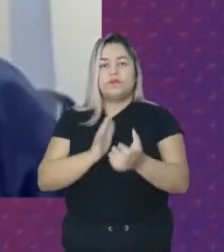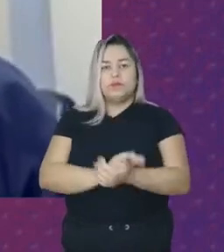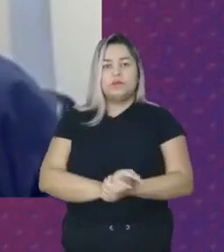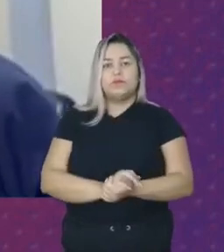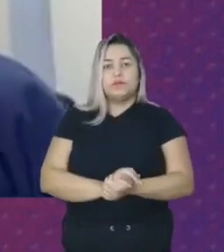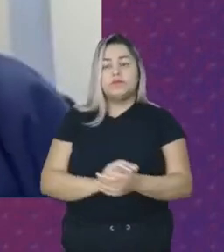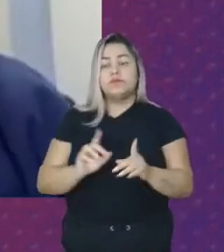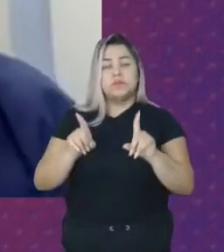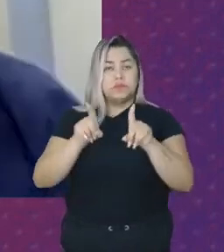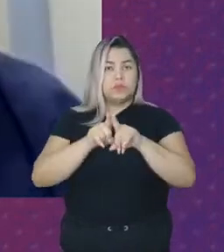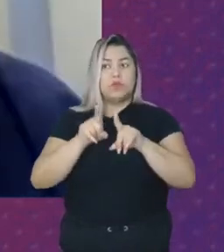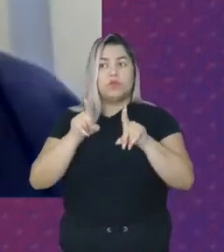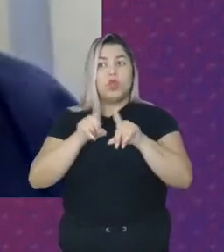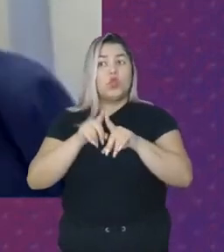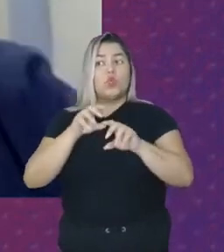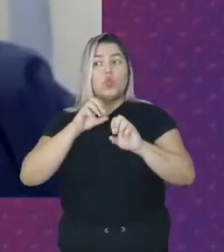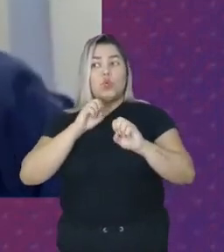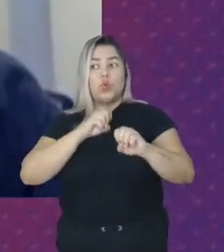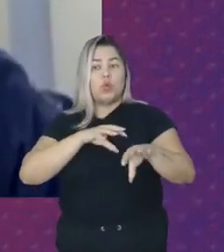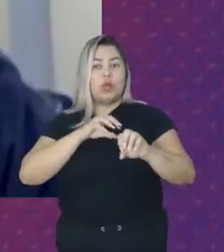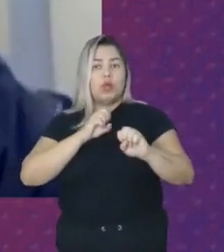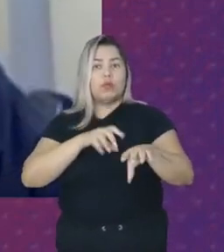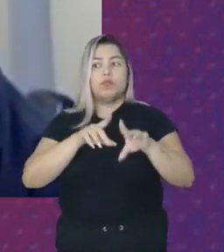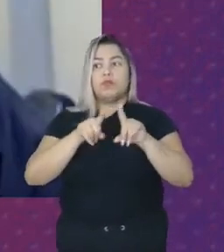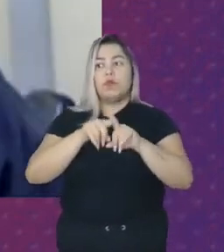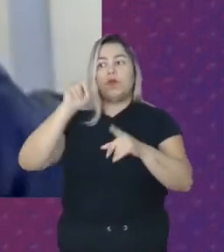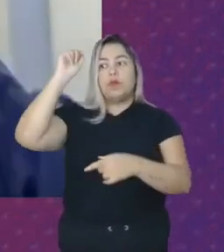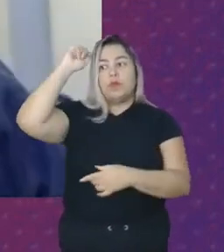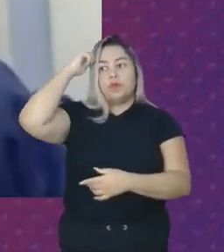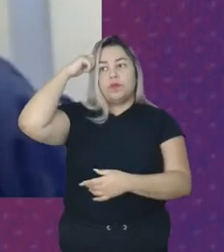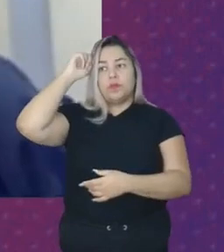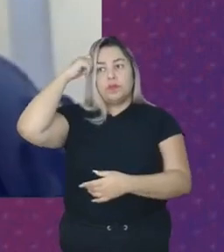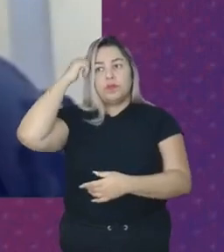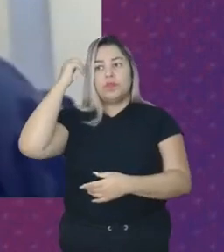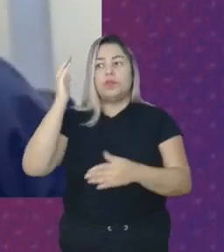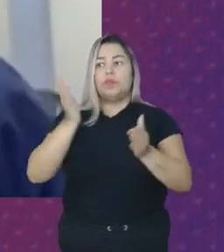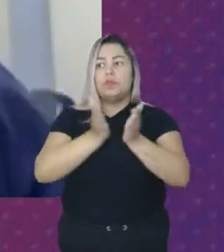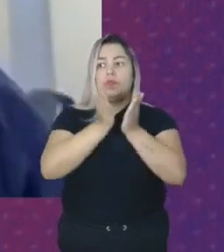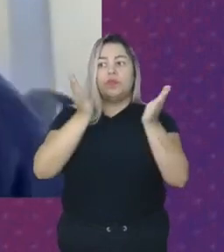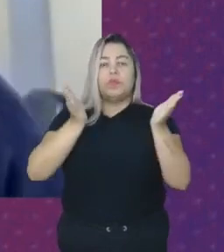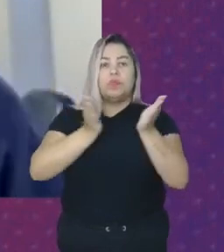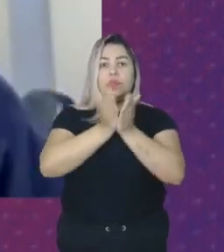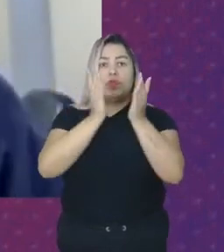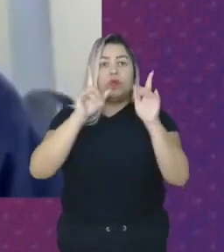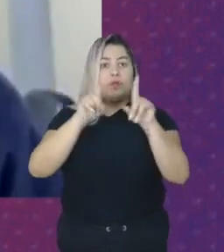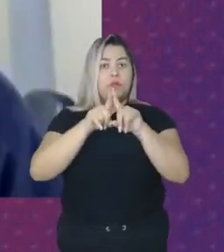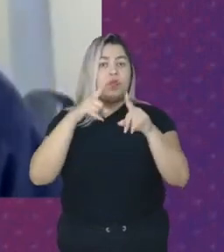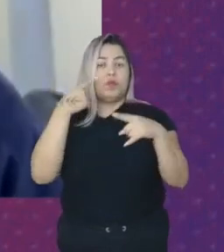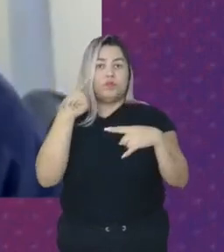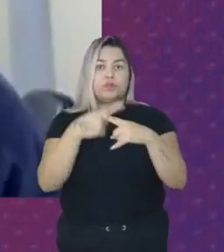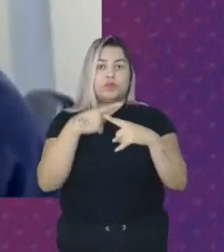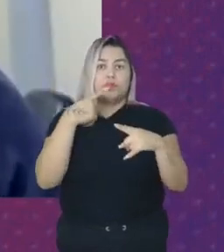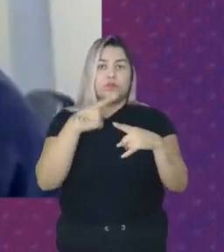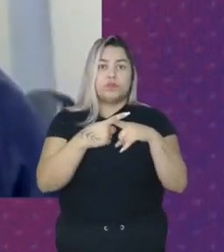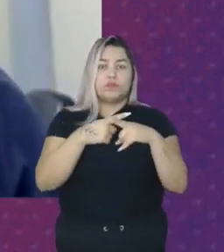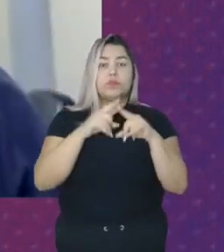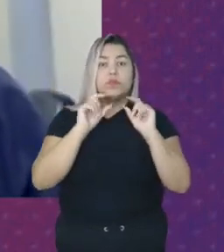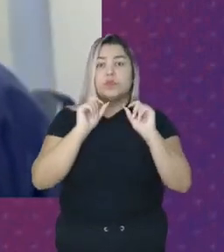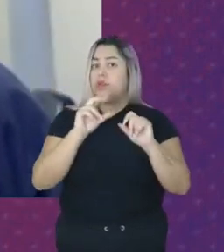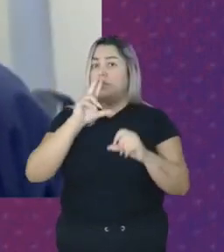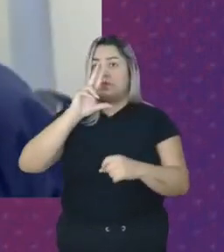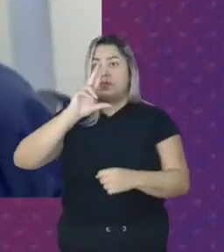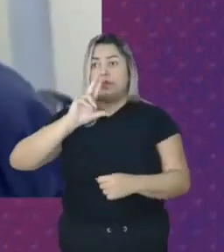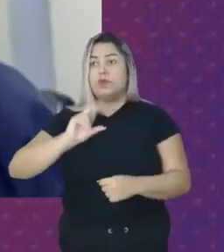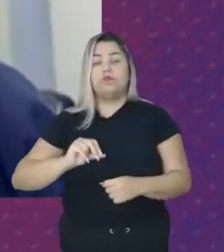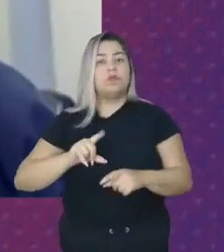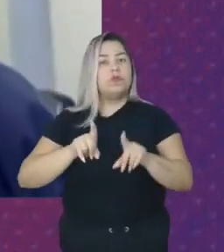penaliza principalmente os estudantes pretos, pobres, favelados, porque é uma reforma que não